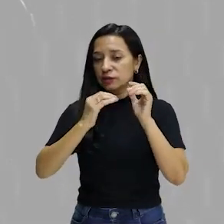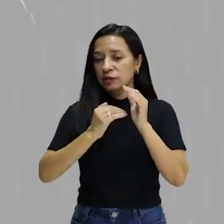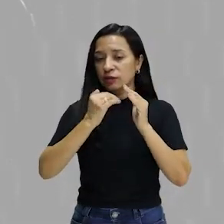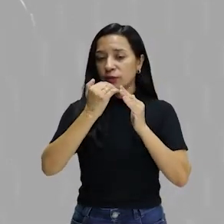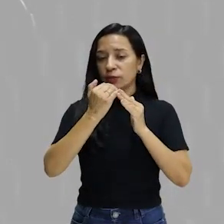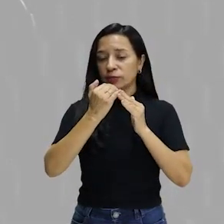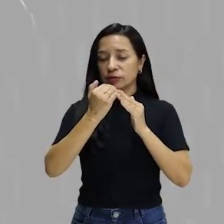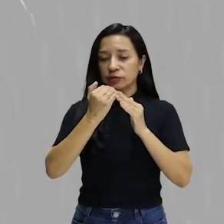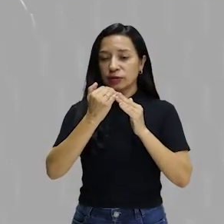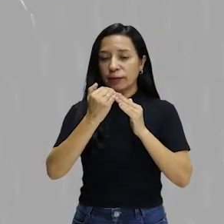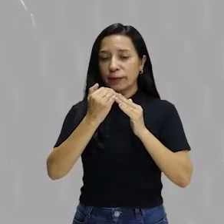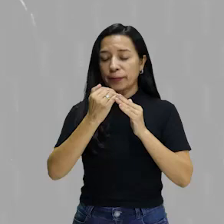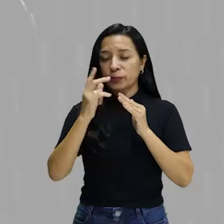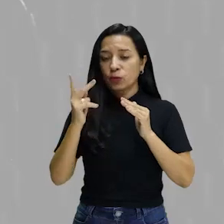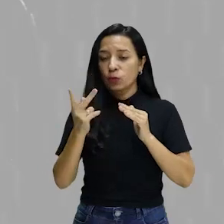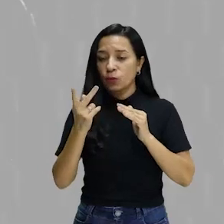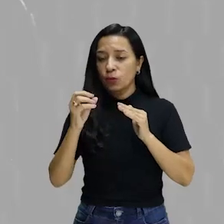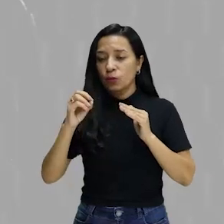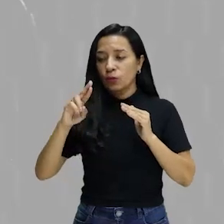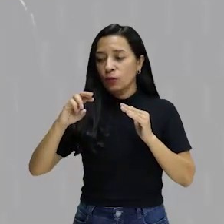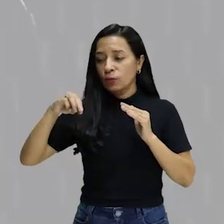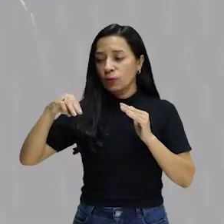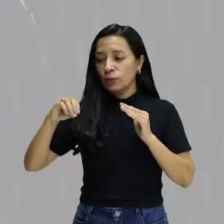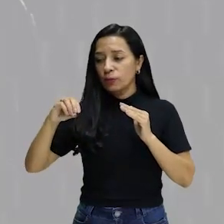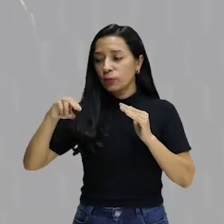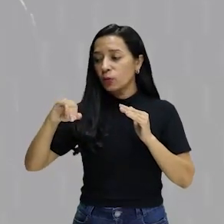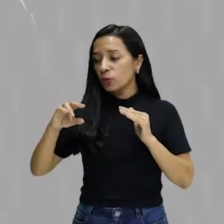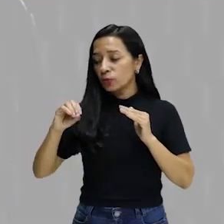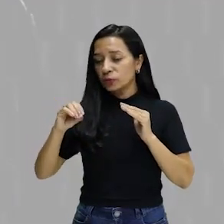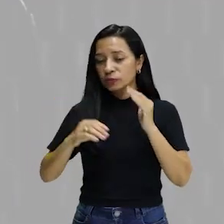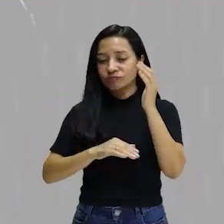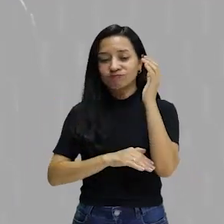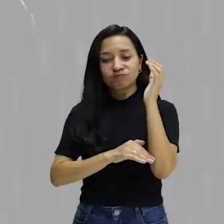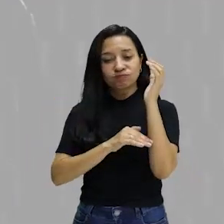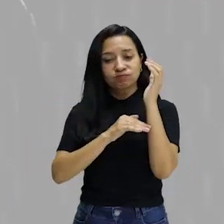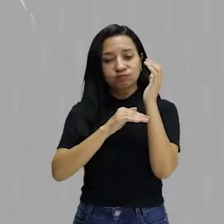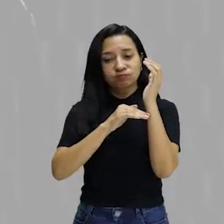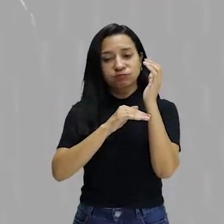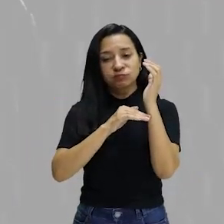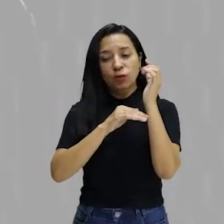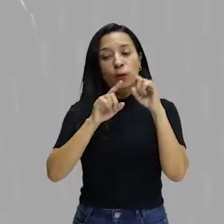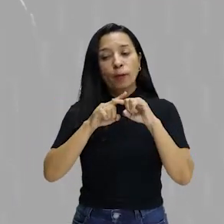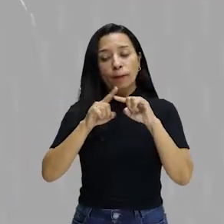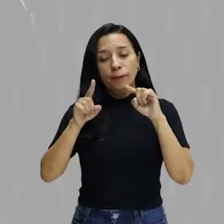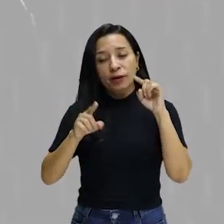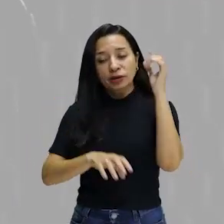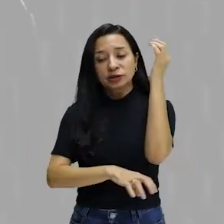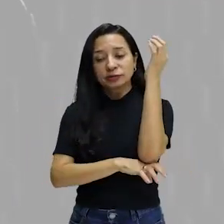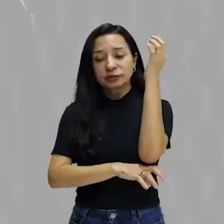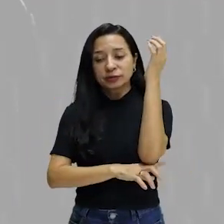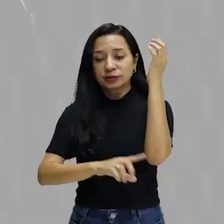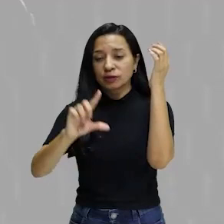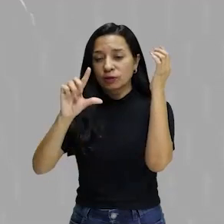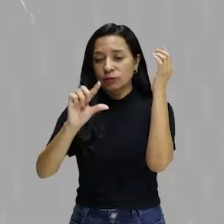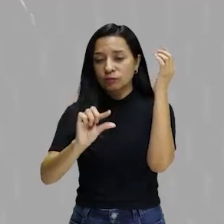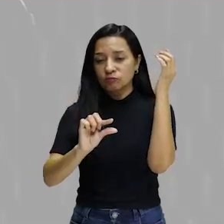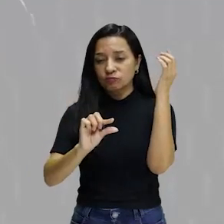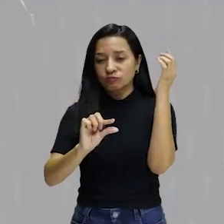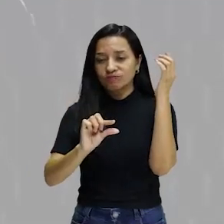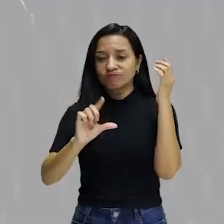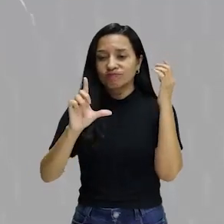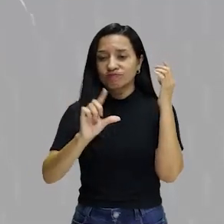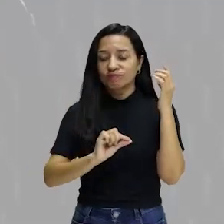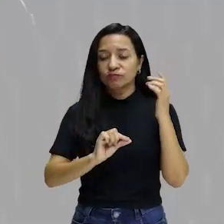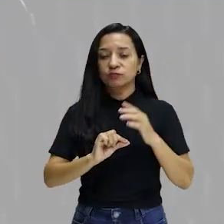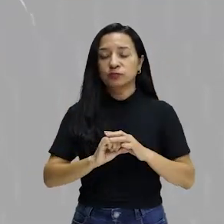concentração desse hormônio, vai ser ótimo para o crescimento do caule. Em compensação, o crescimento da raiz vai ser